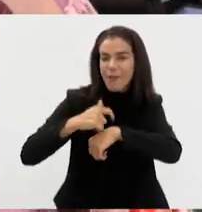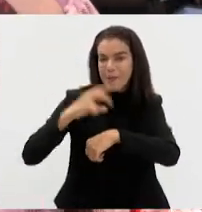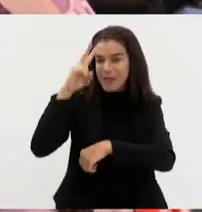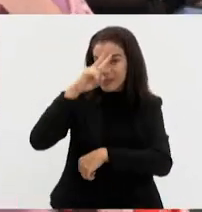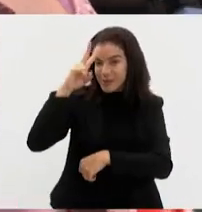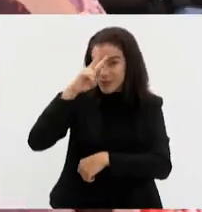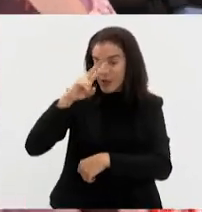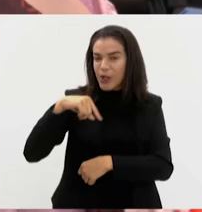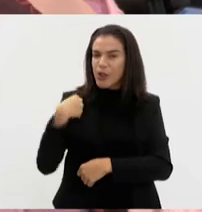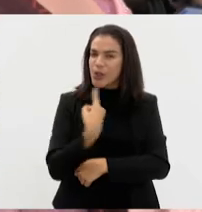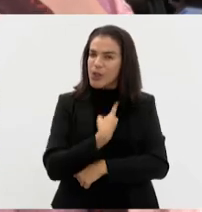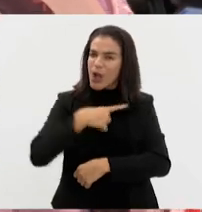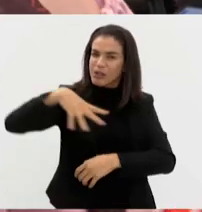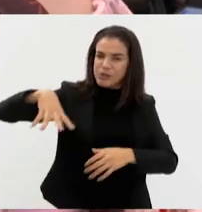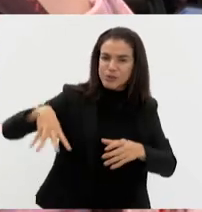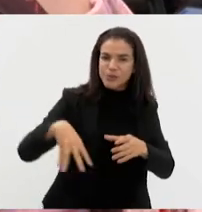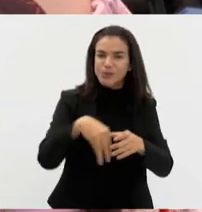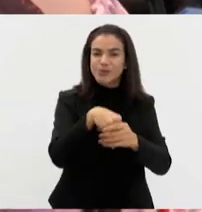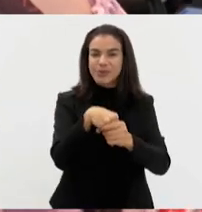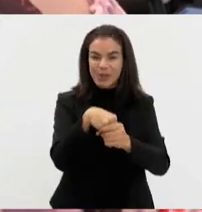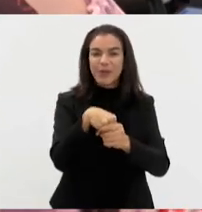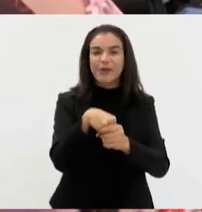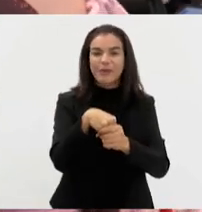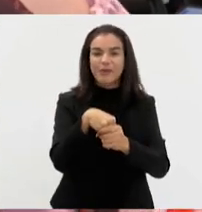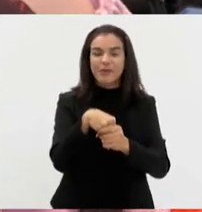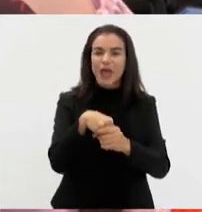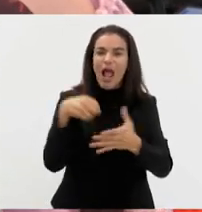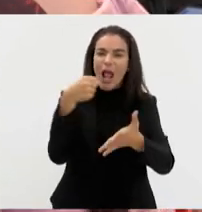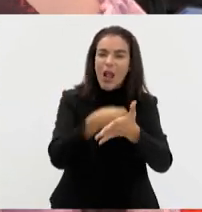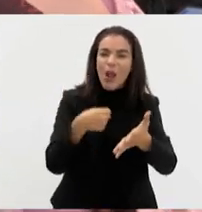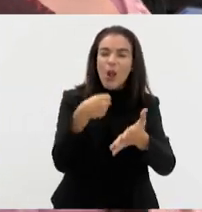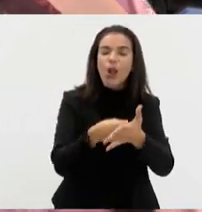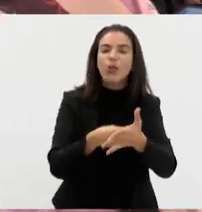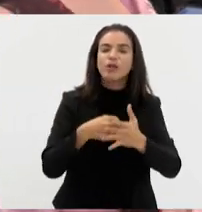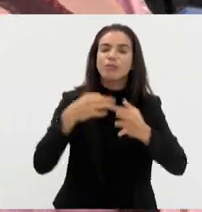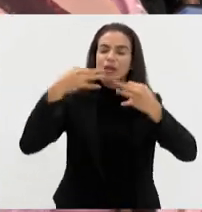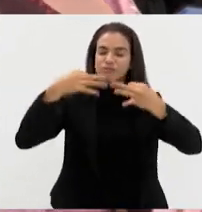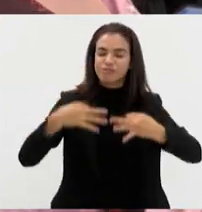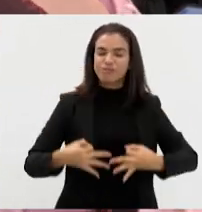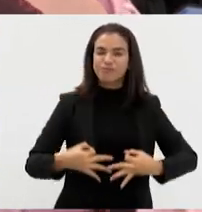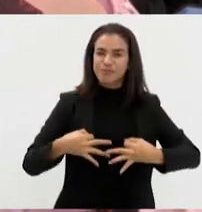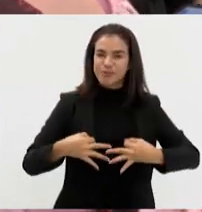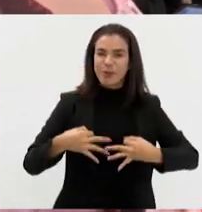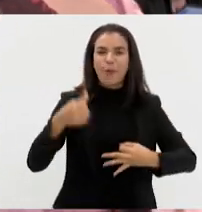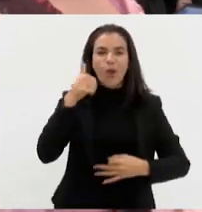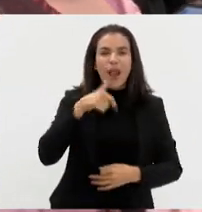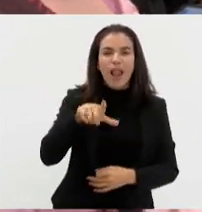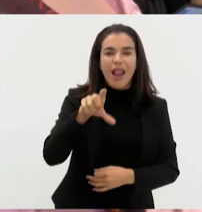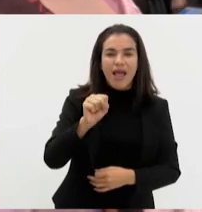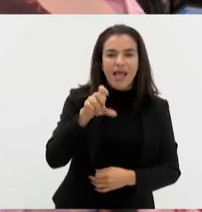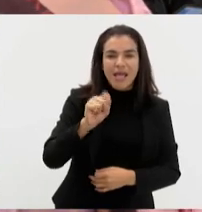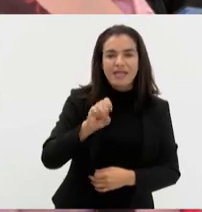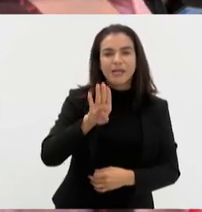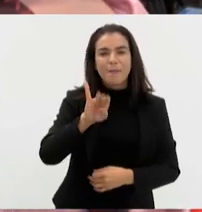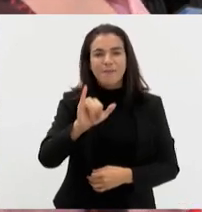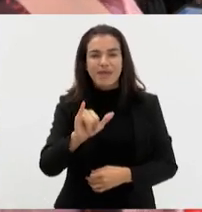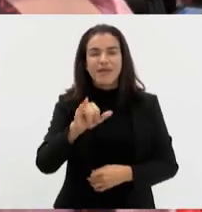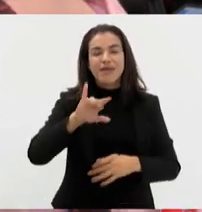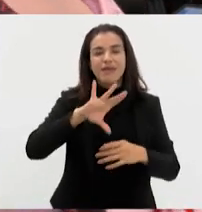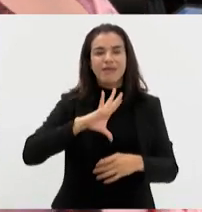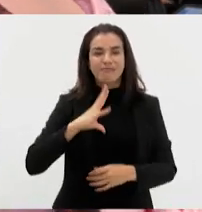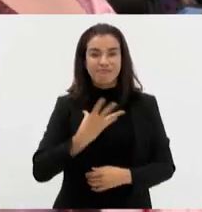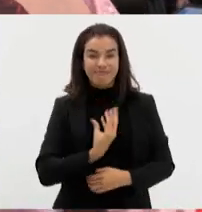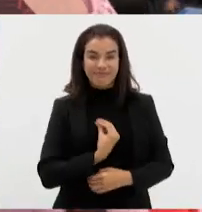história nós incluamos a luta pela dignidade das mulheres lésbicas, bissexuais, transexuais e travestis